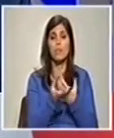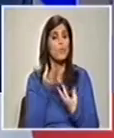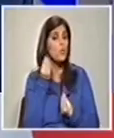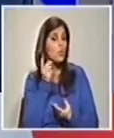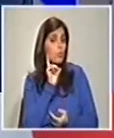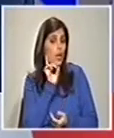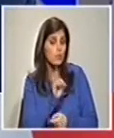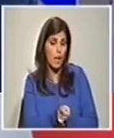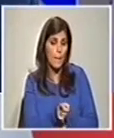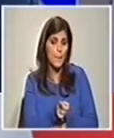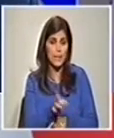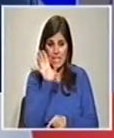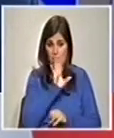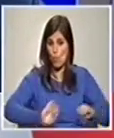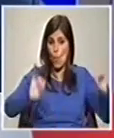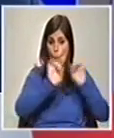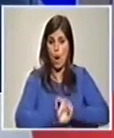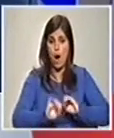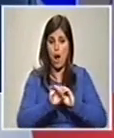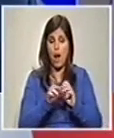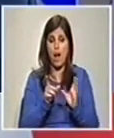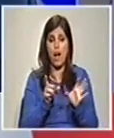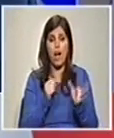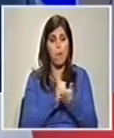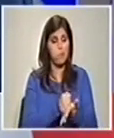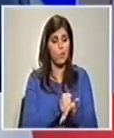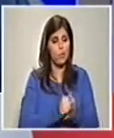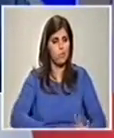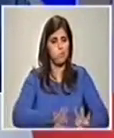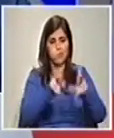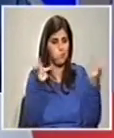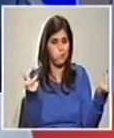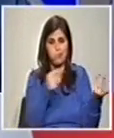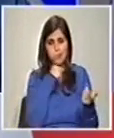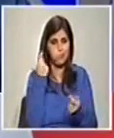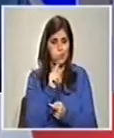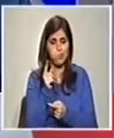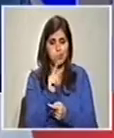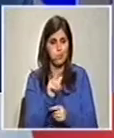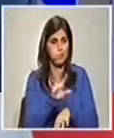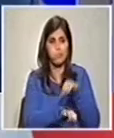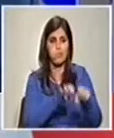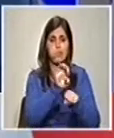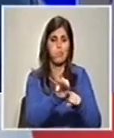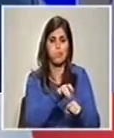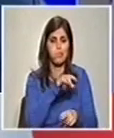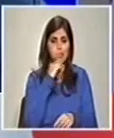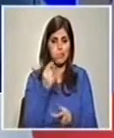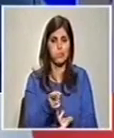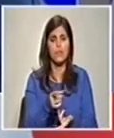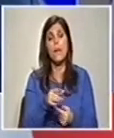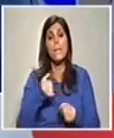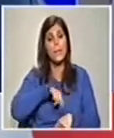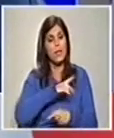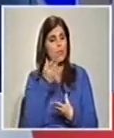sem esse apoio talvez não se desenvolvessem. Uhum. Talvez não chegassem onde podiam chegar. Portanto, para nós é muito importante a